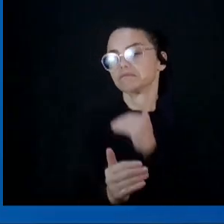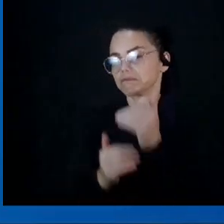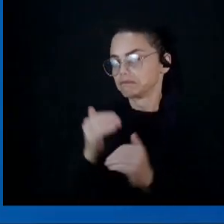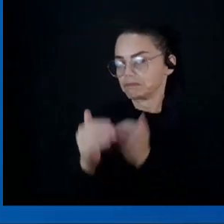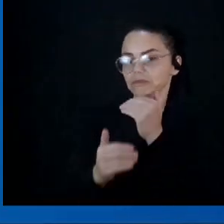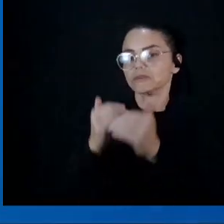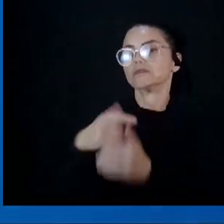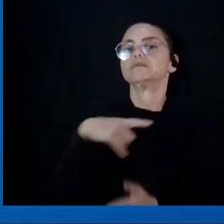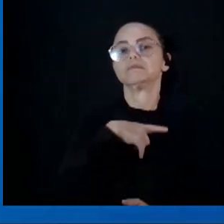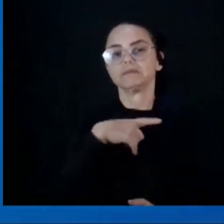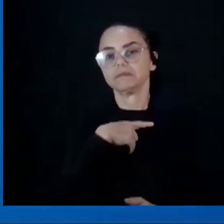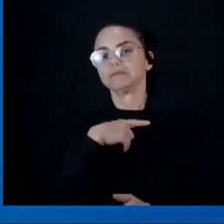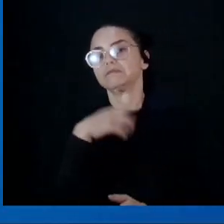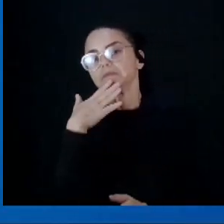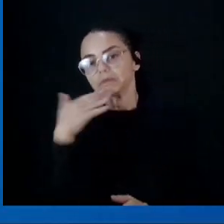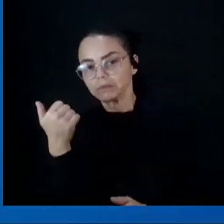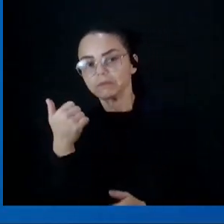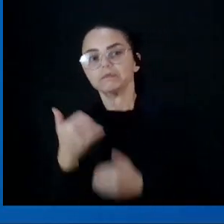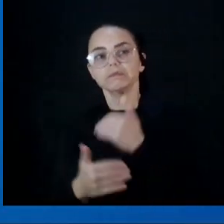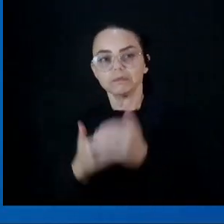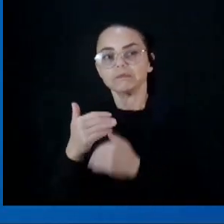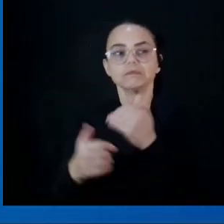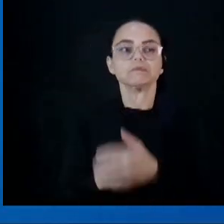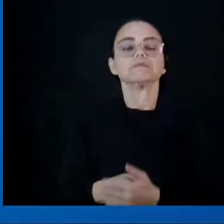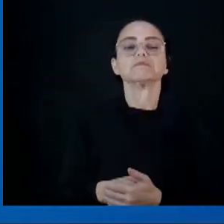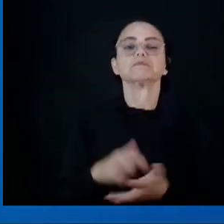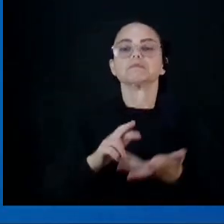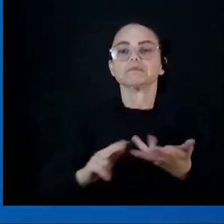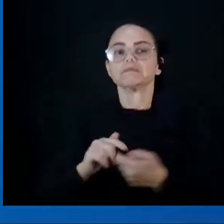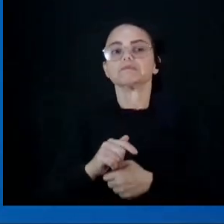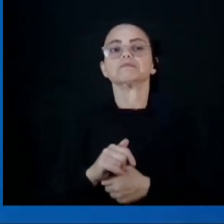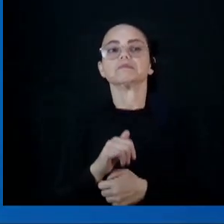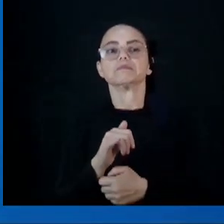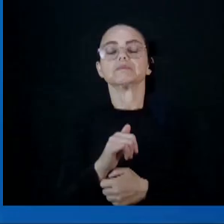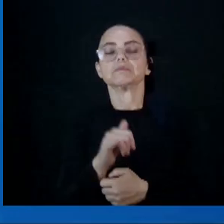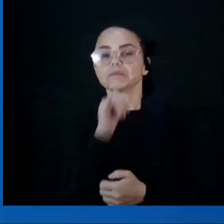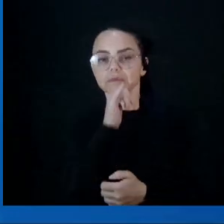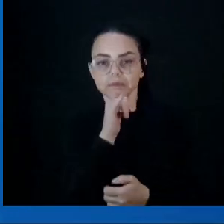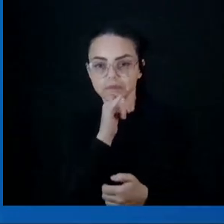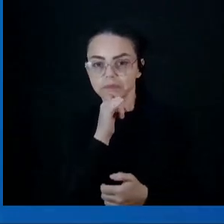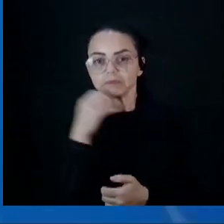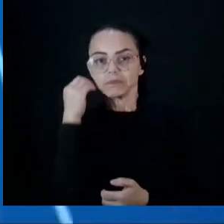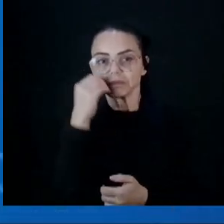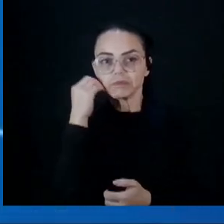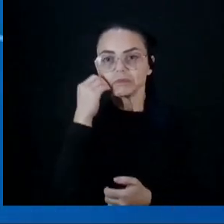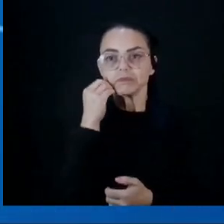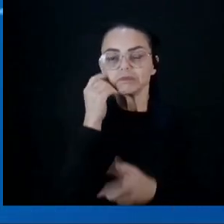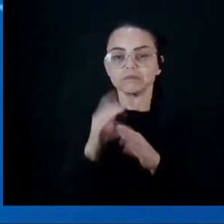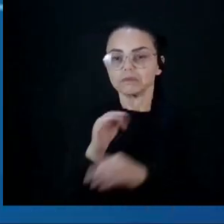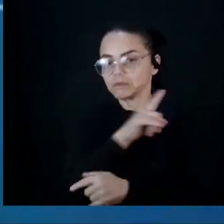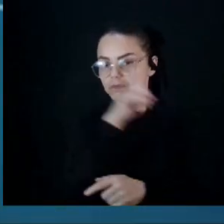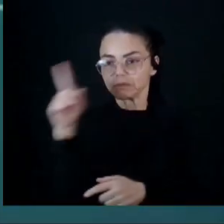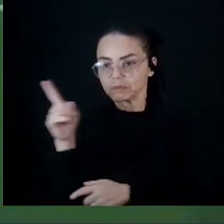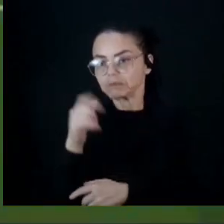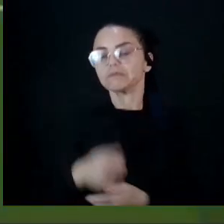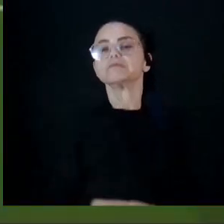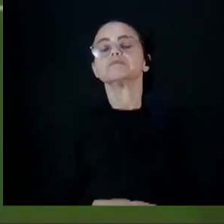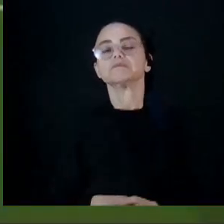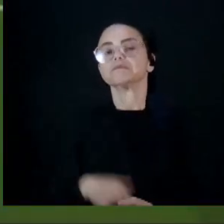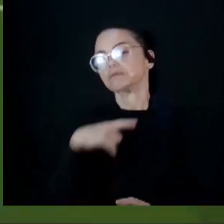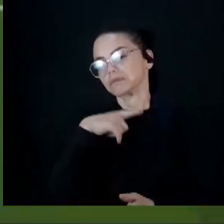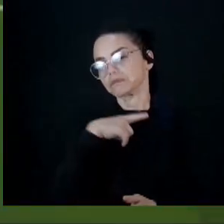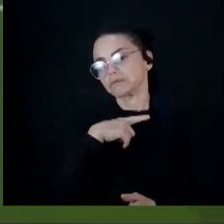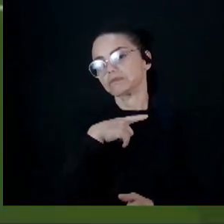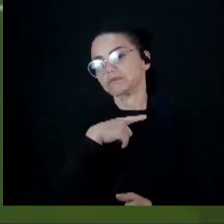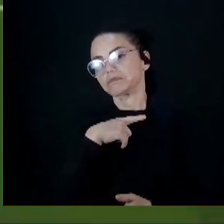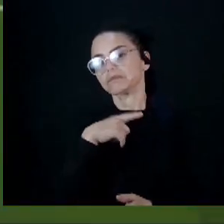que ir melhorando, precisa de mais exemplos, precisa de mais testes, e no fim do dia precisa sempre ter alguém para arbitrar aquilo